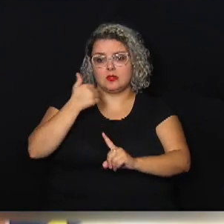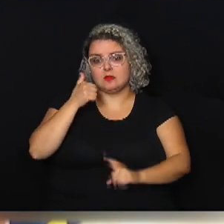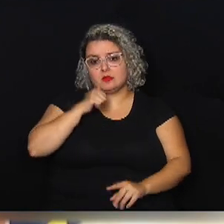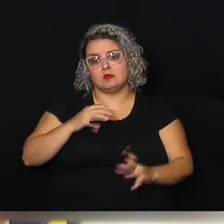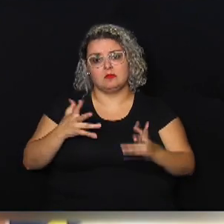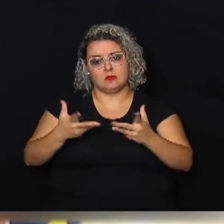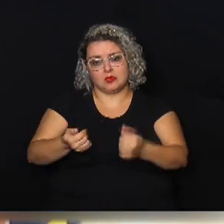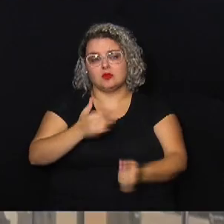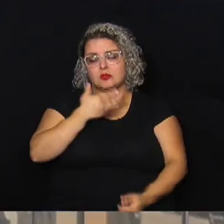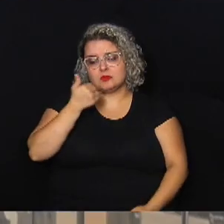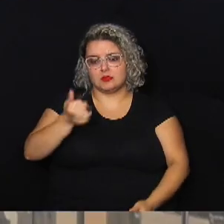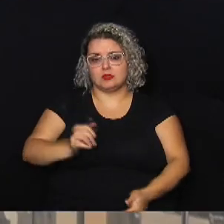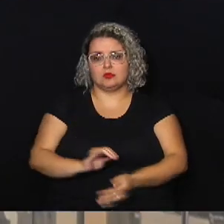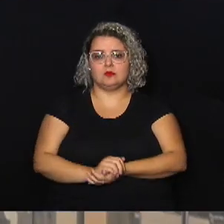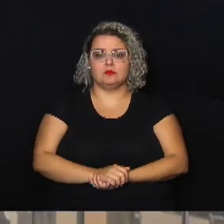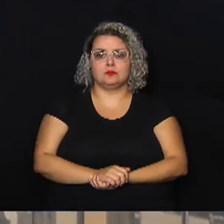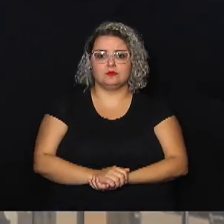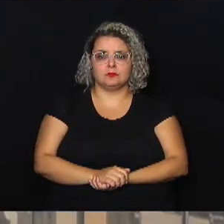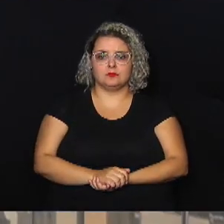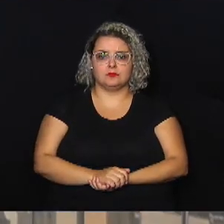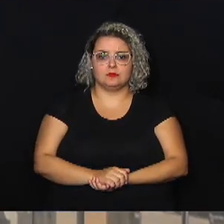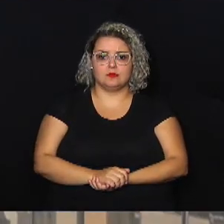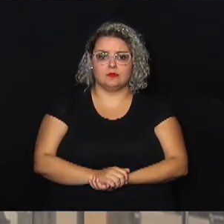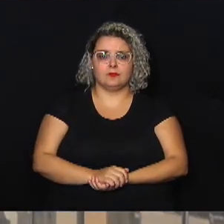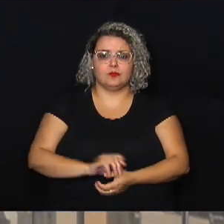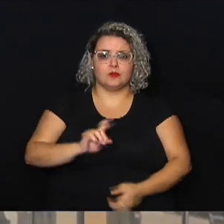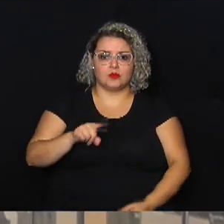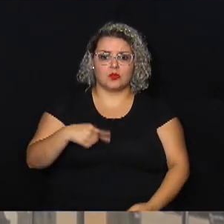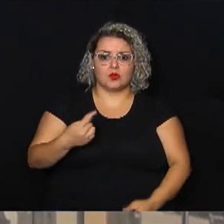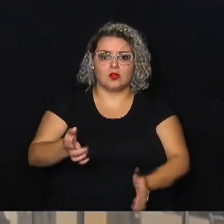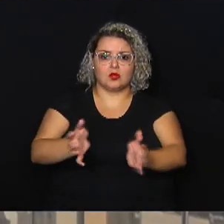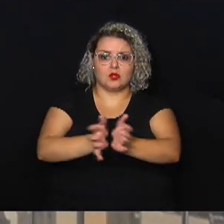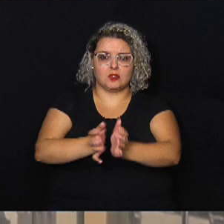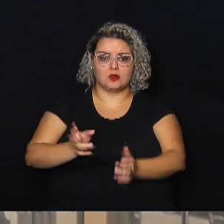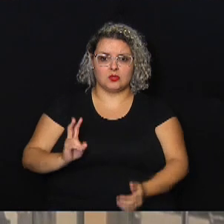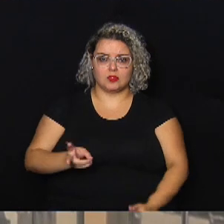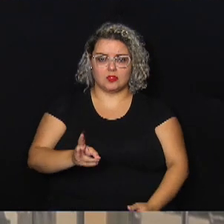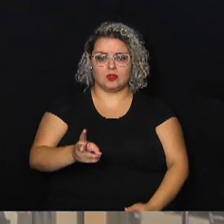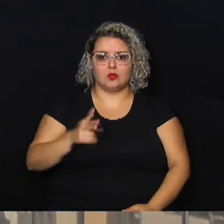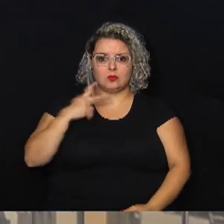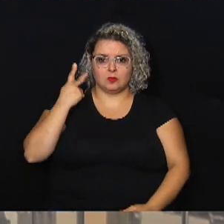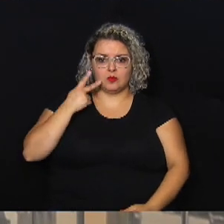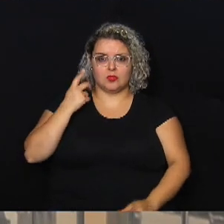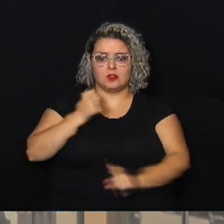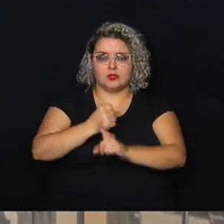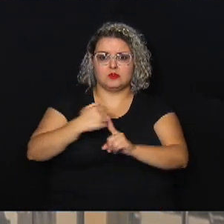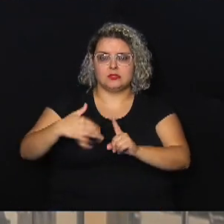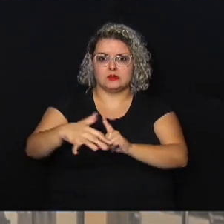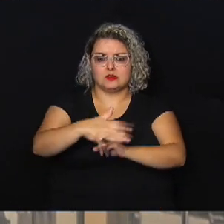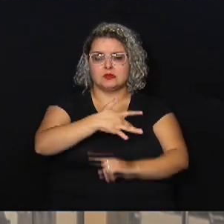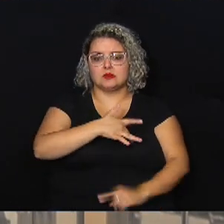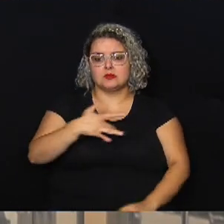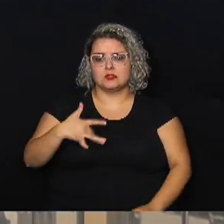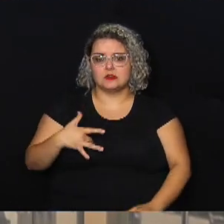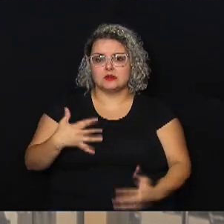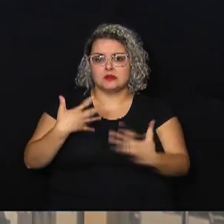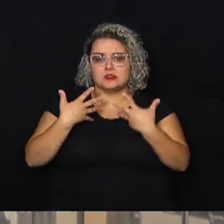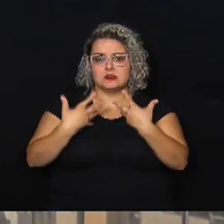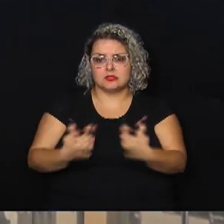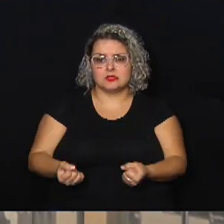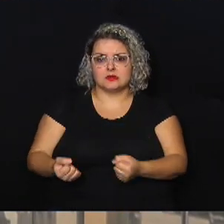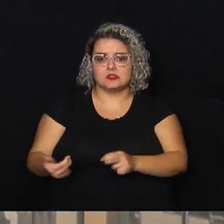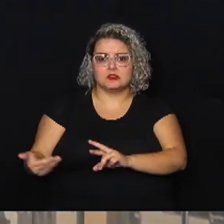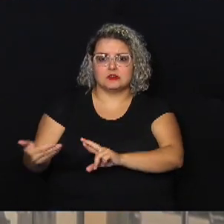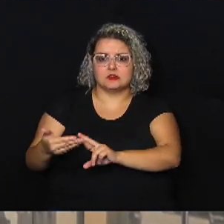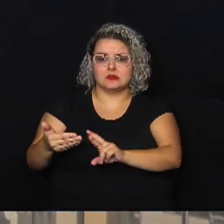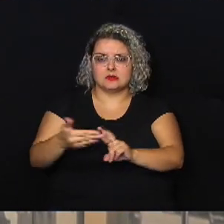mundo. Em seguida, a Comissão Permanente de Política Social e Saúde recebeu